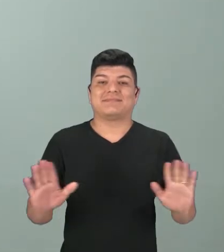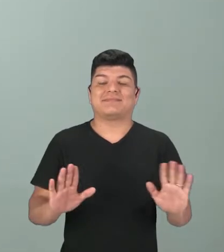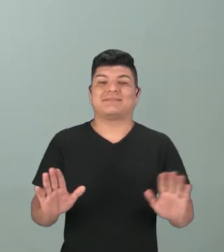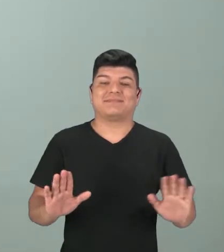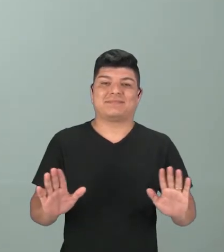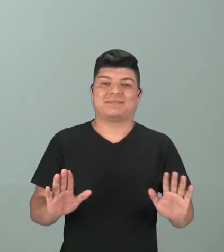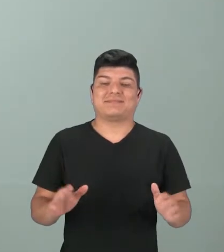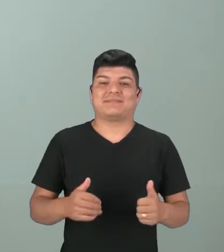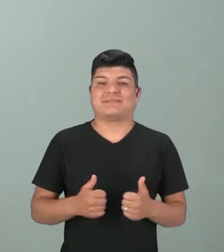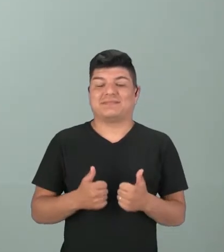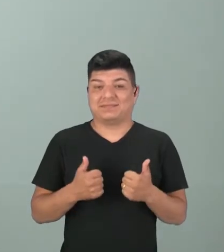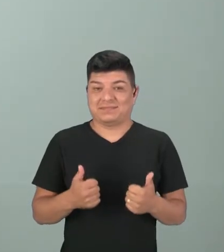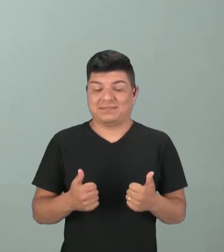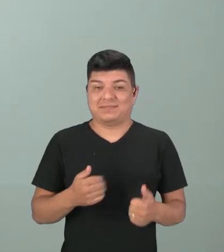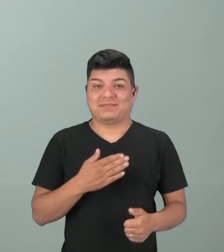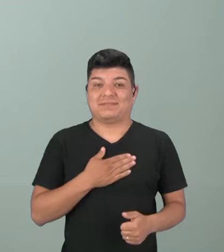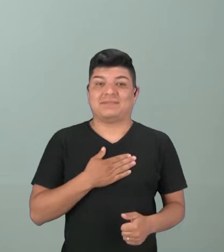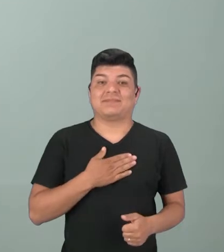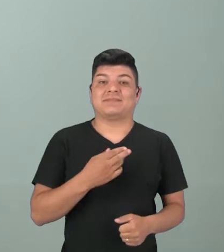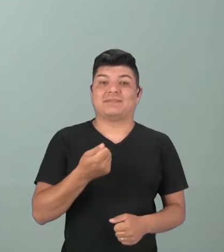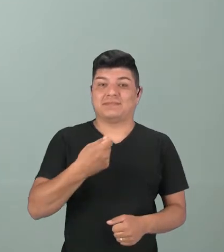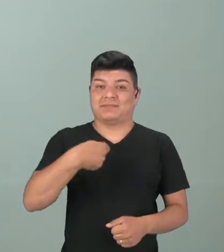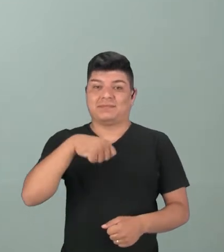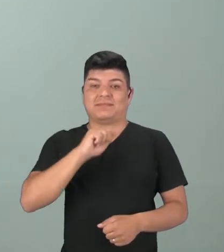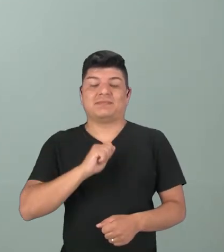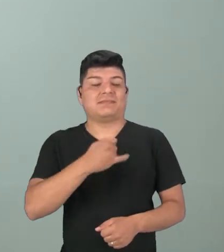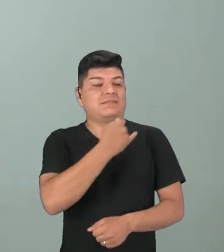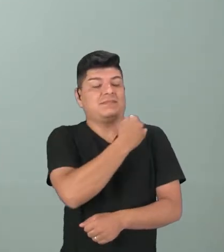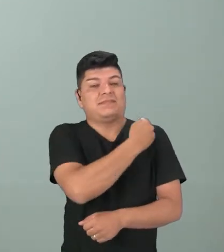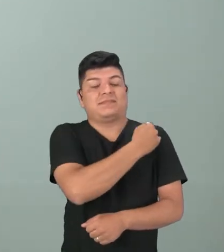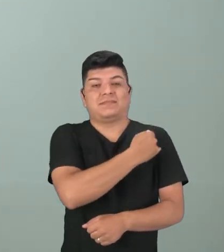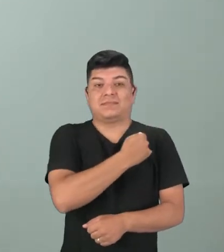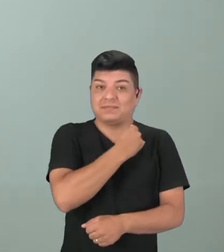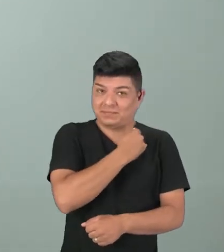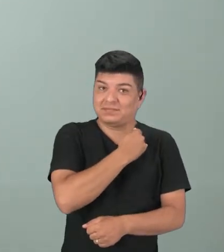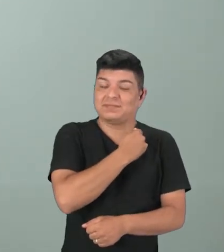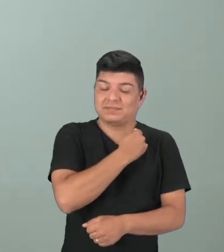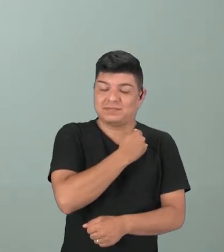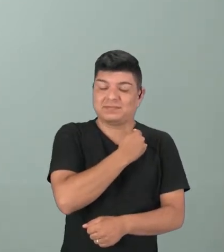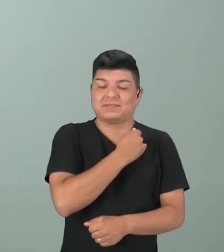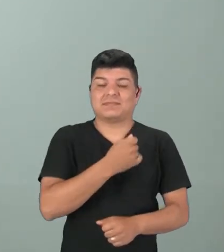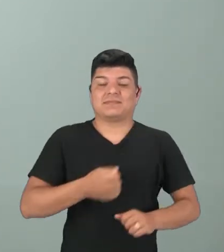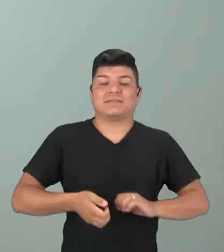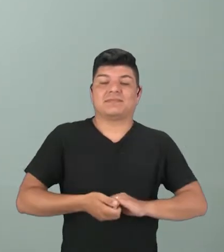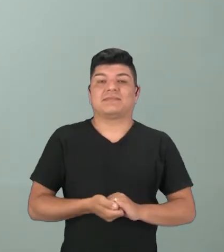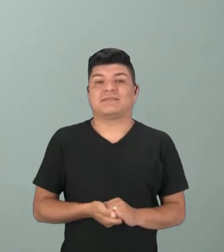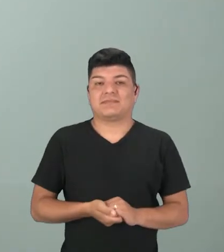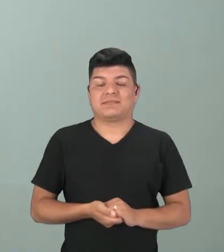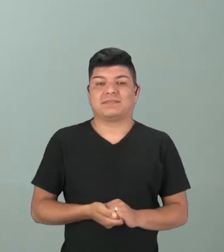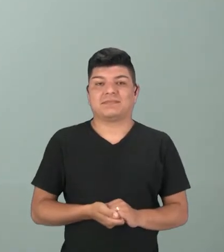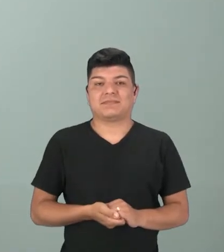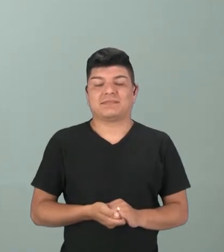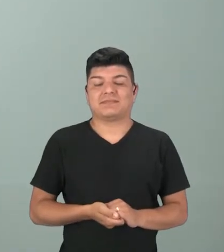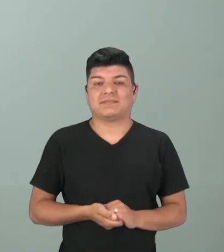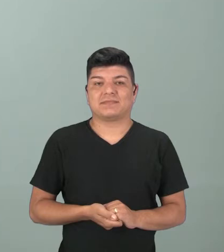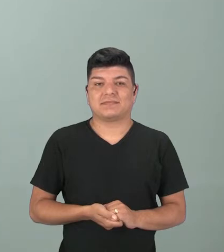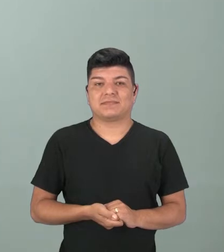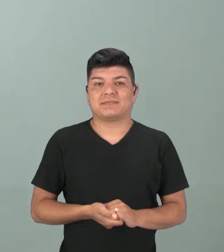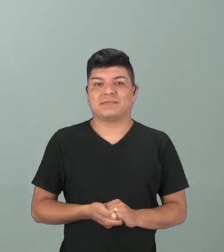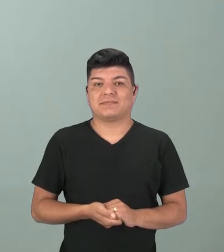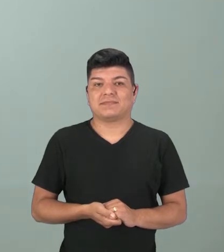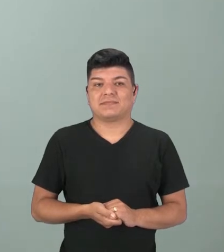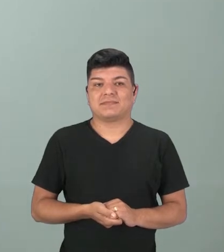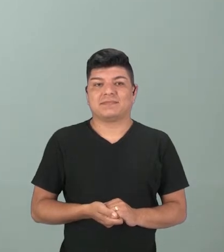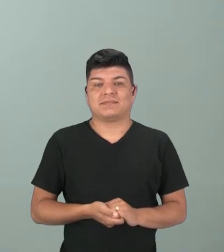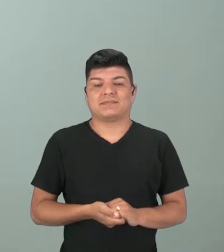Hi guys, how are you? My name is Jaqueline and welcome to our English classes. Olá pessoal, como é que vocês estão? Espero que estejam todo